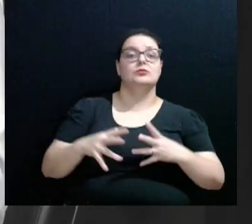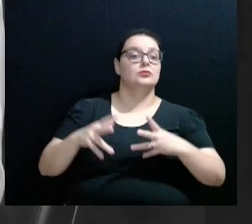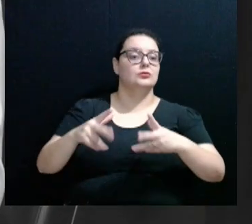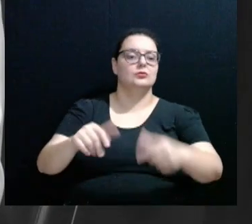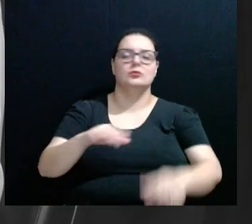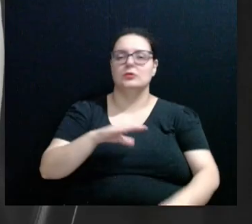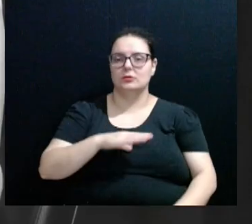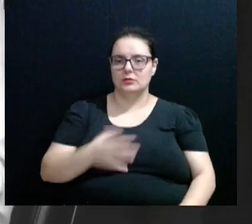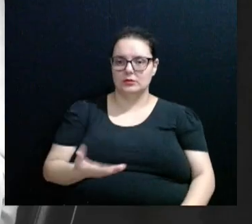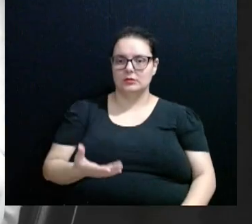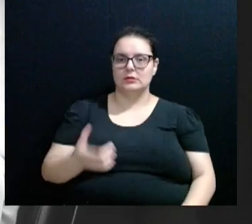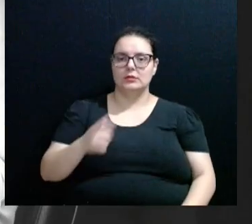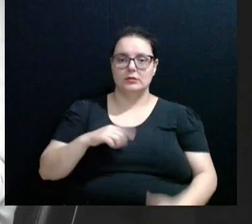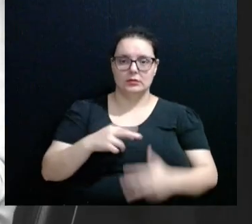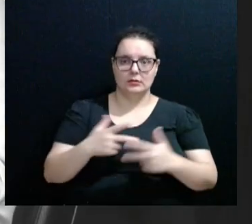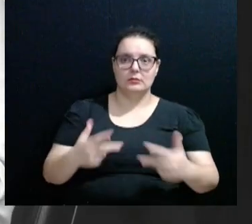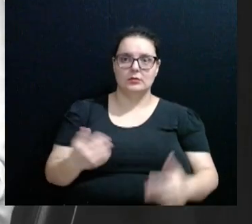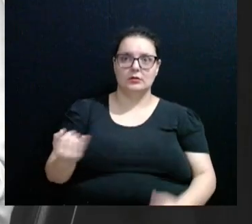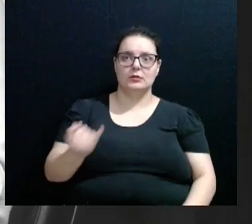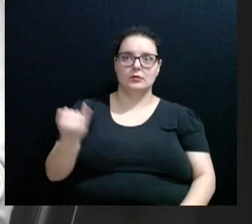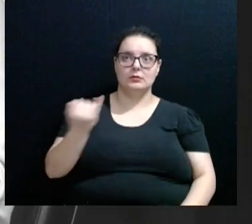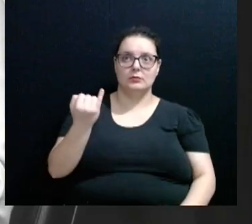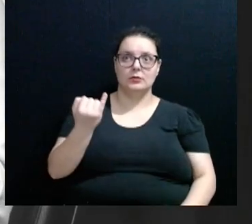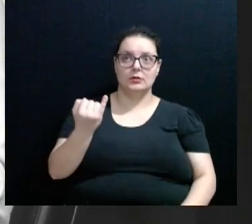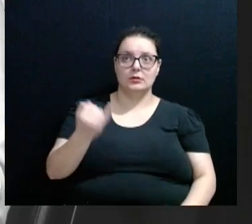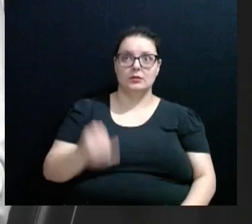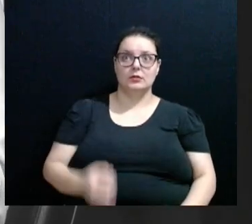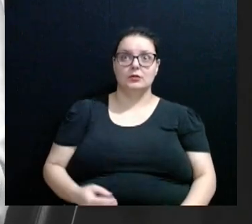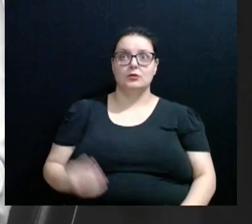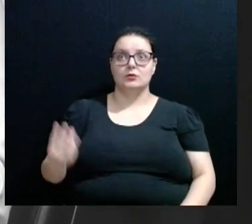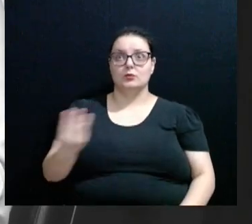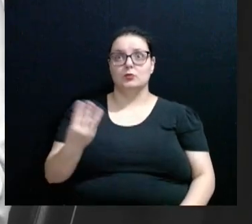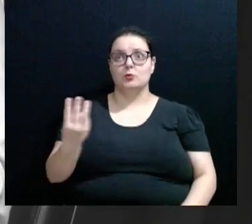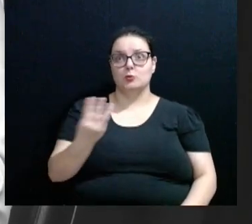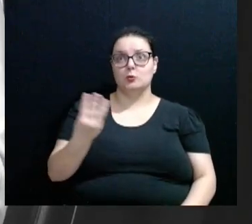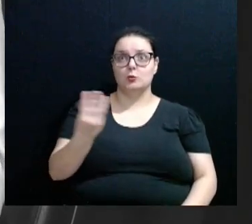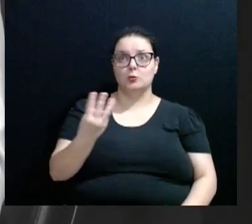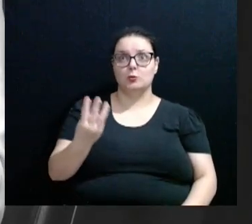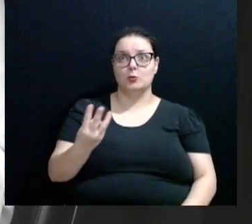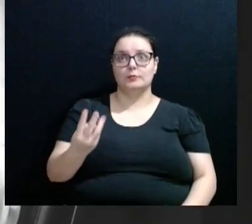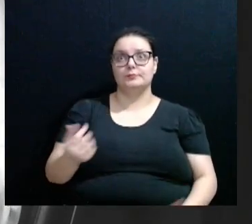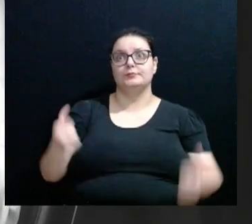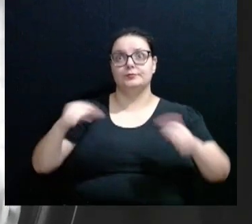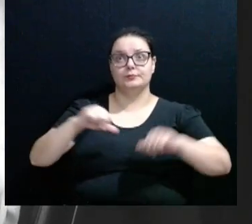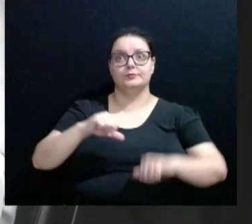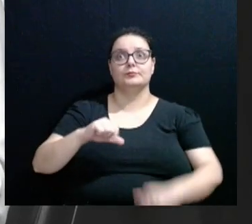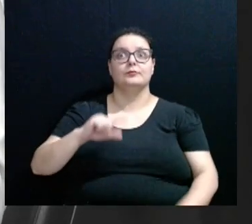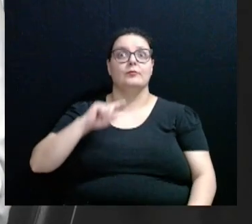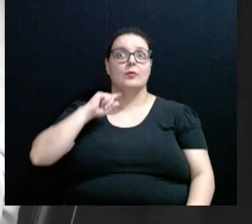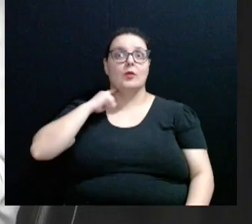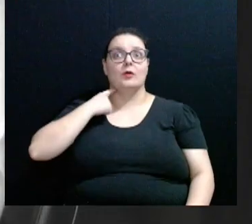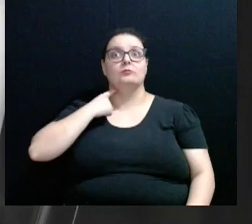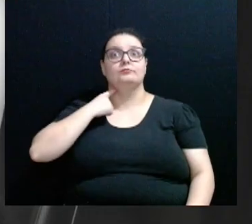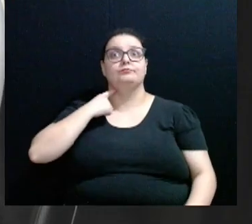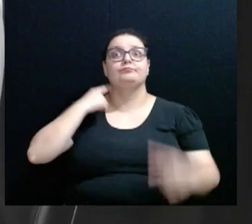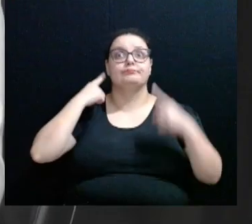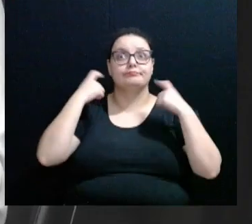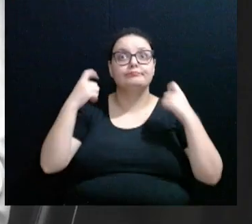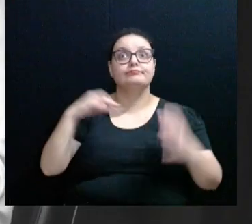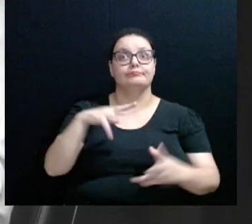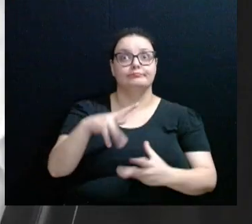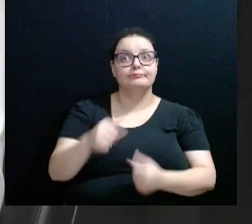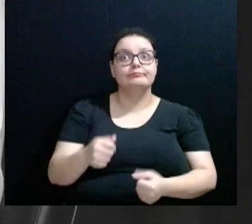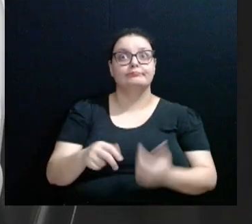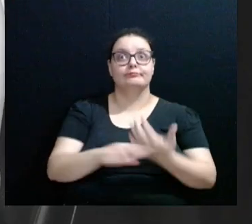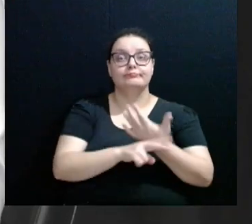E tem uma coisa que é muito importante, que é a terceira pior causa de poluição do mundo. A poluição sonora, ela